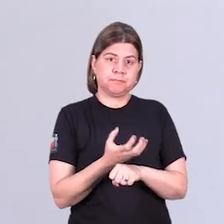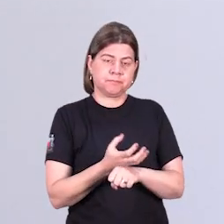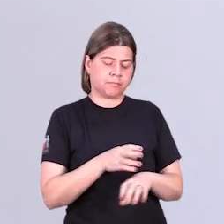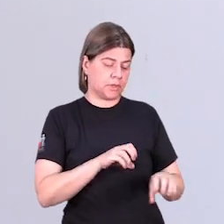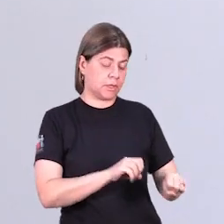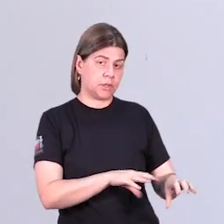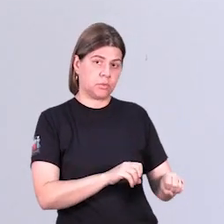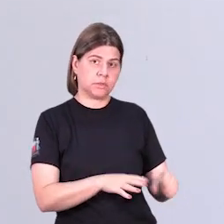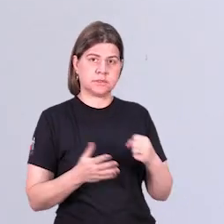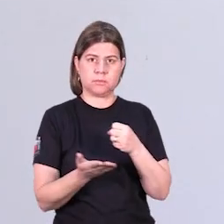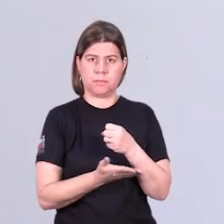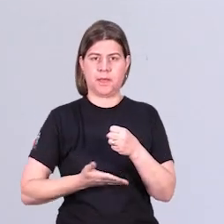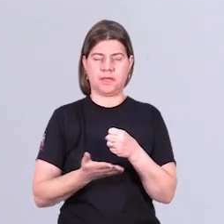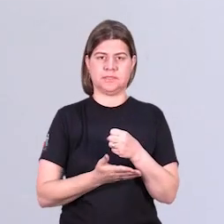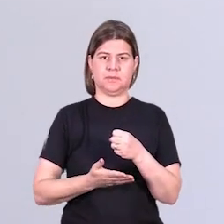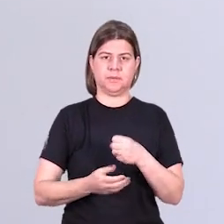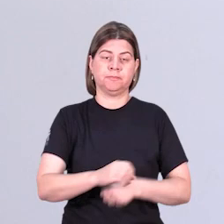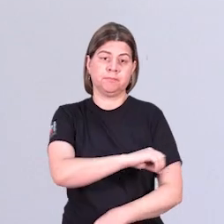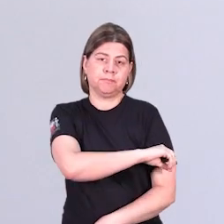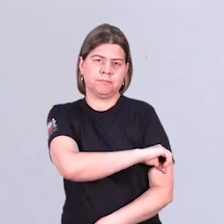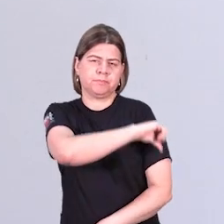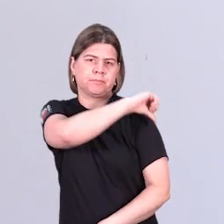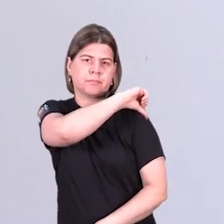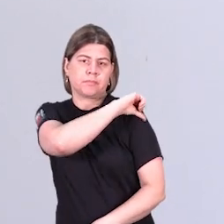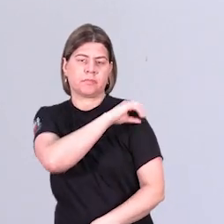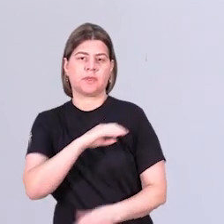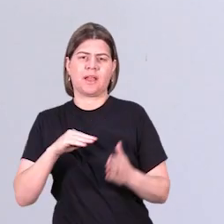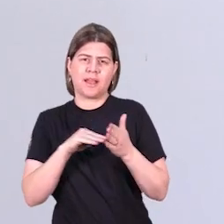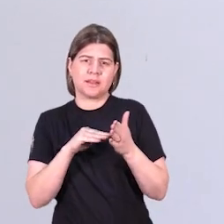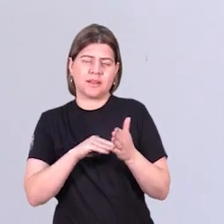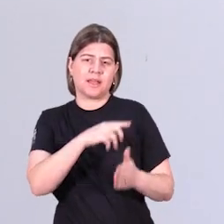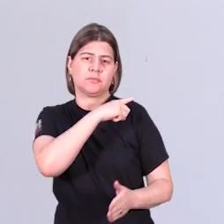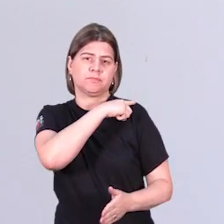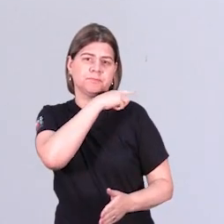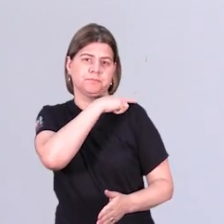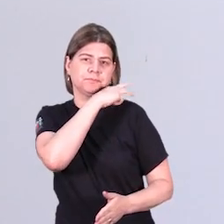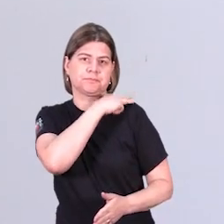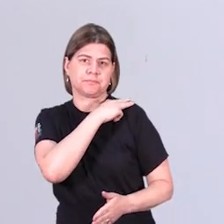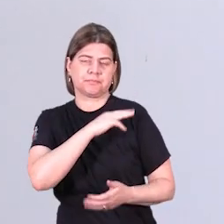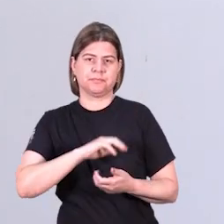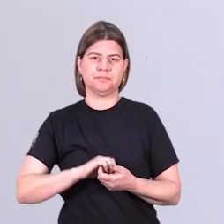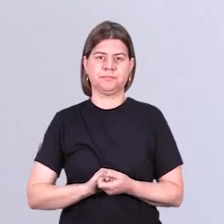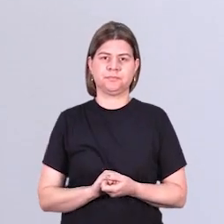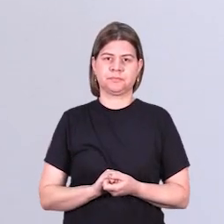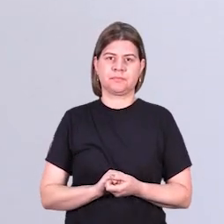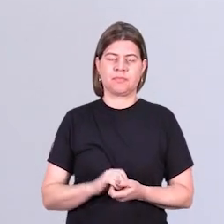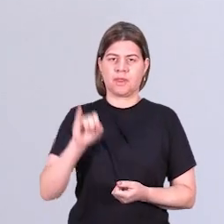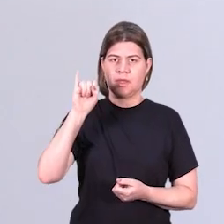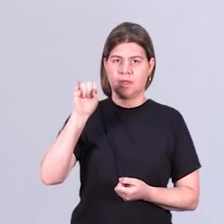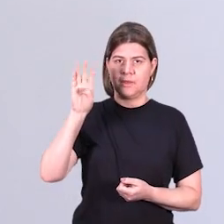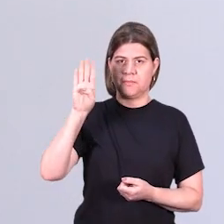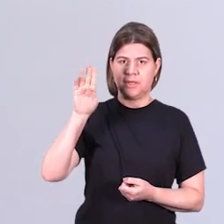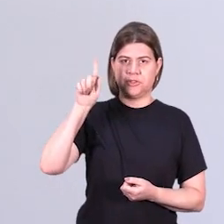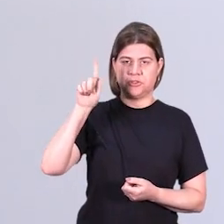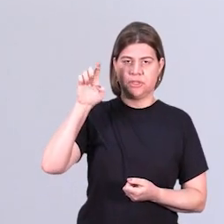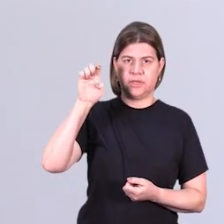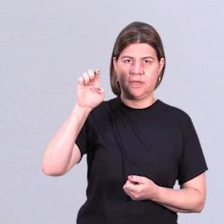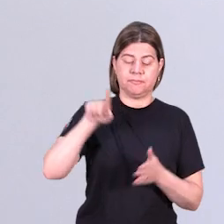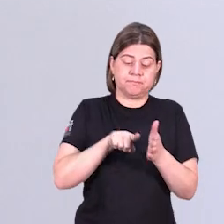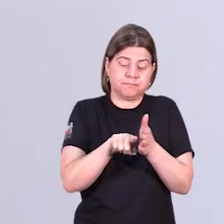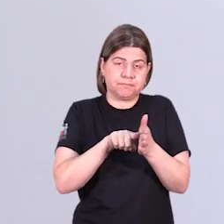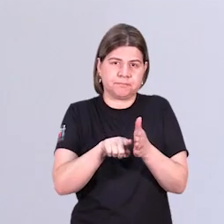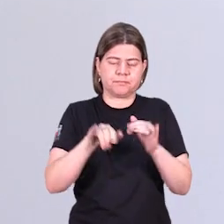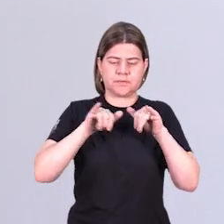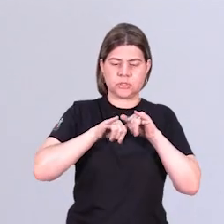básica, ou seja, da pré-escola até o ensino médio para todos os alunos. No Brasil, de acordo com o